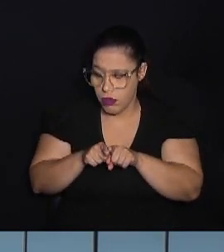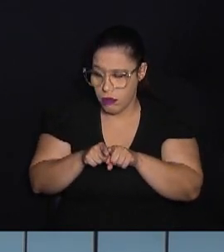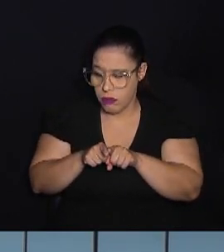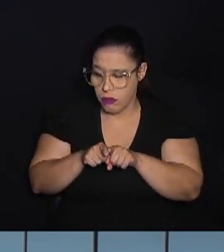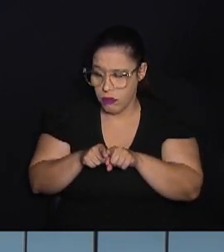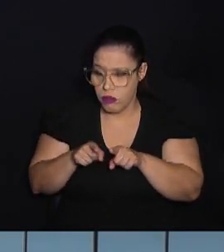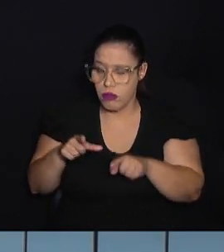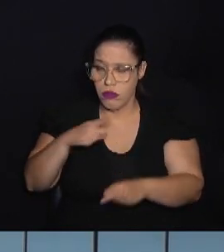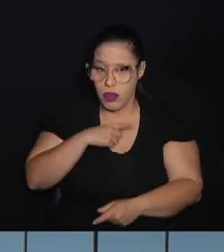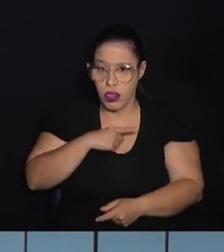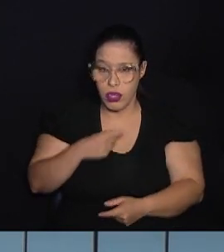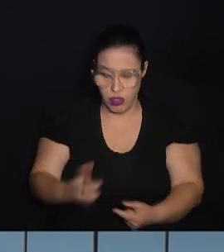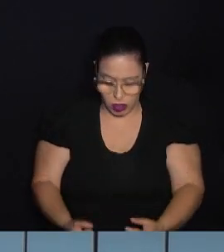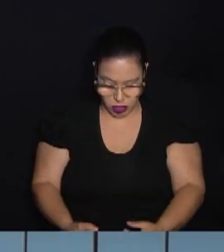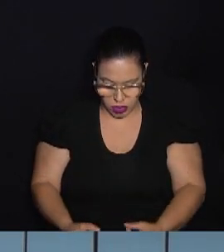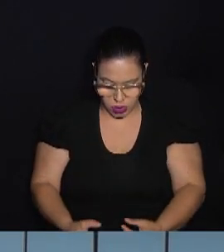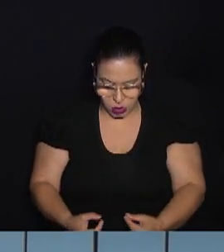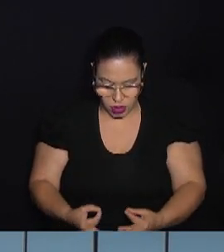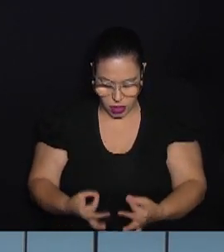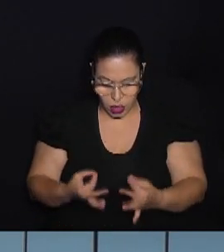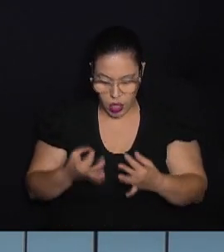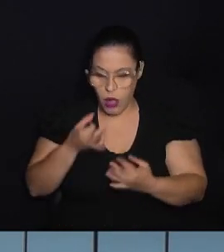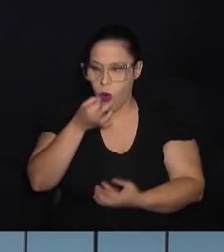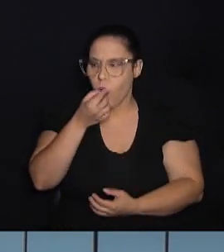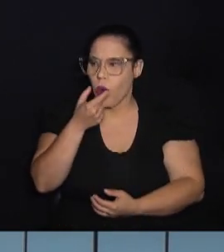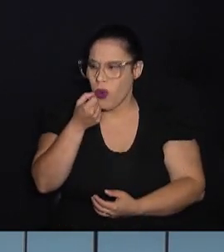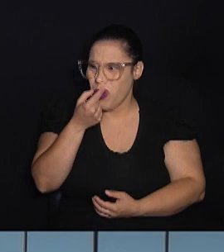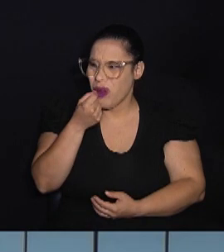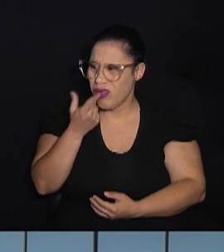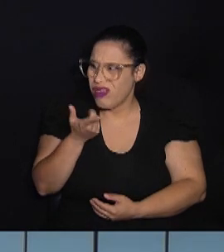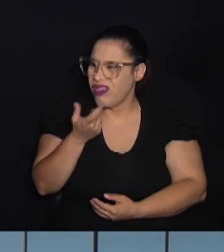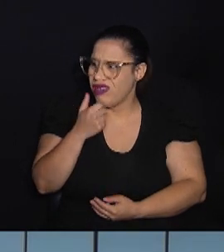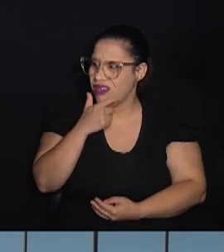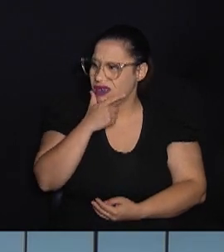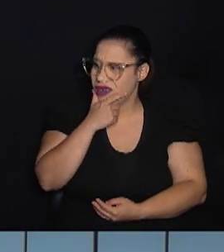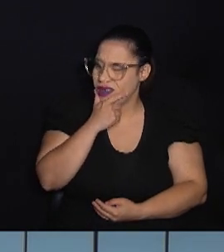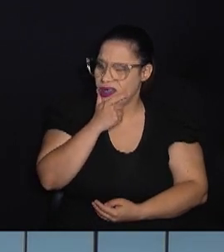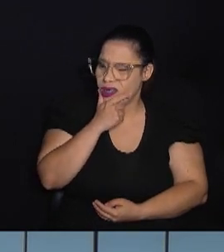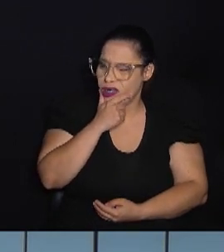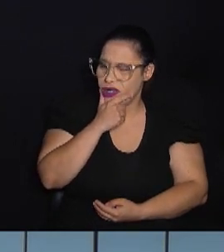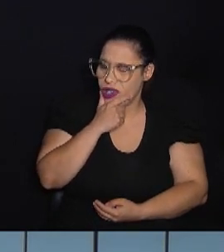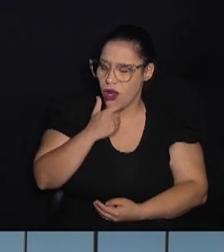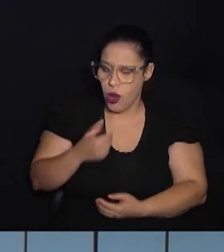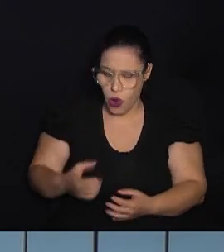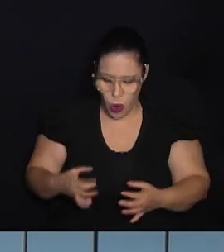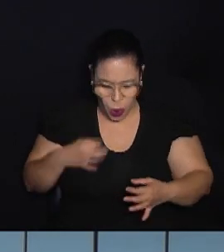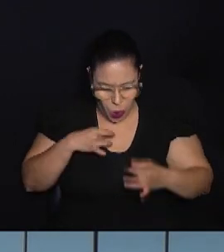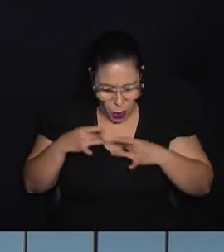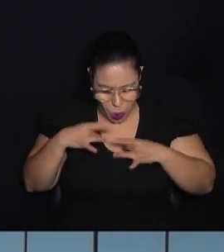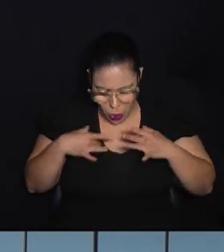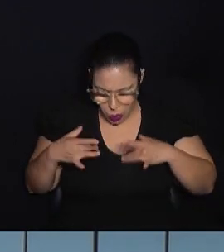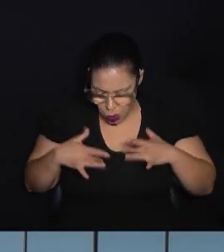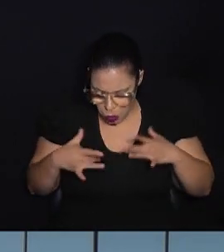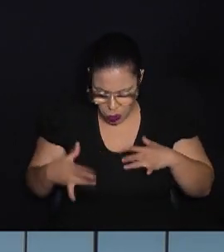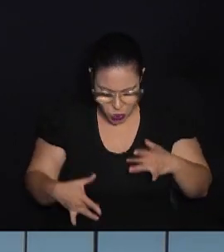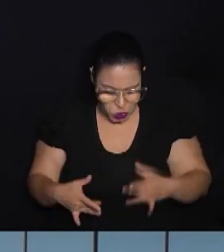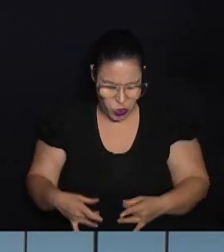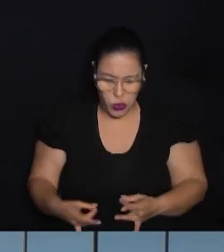de ter esse câncer de endométrio, porque a pílula ela ingere hormônio ali, né, no nosso